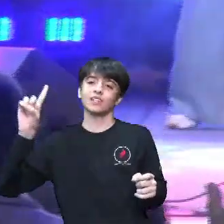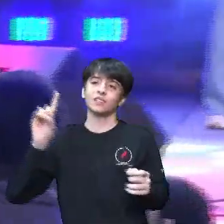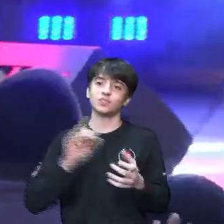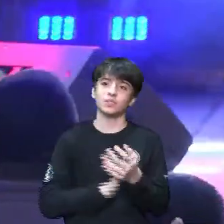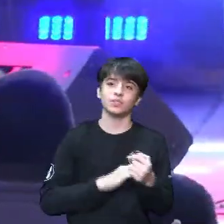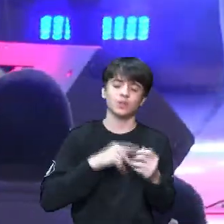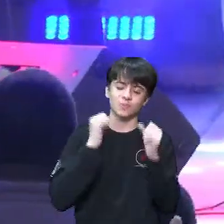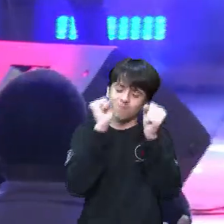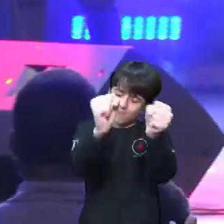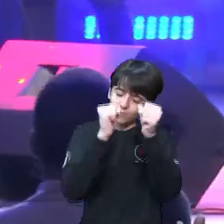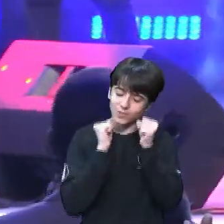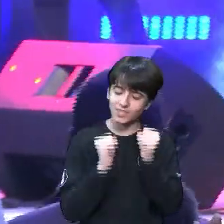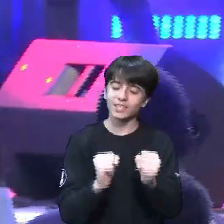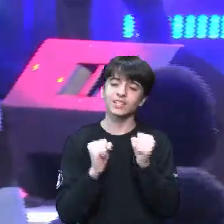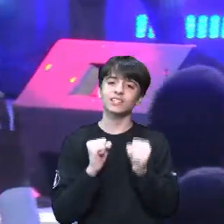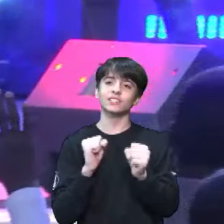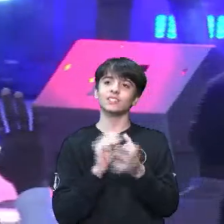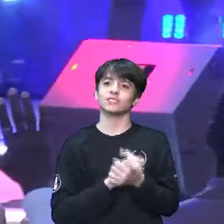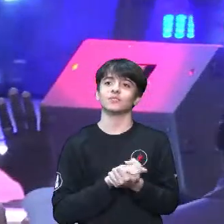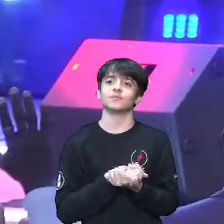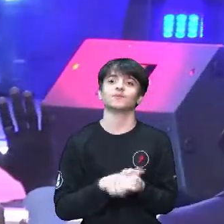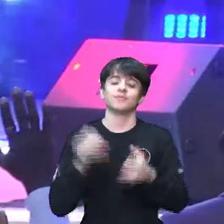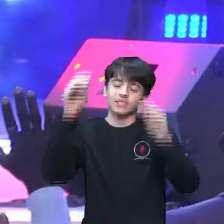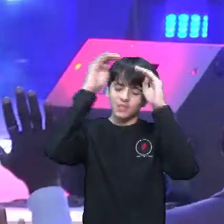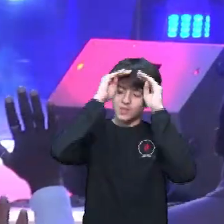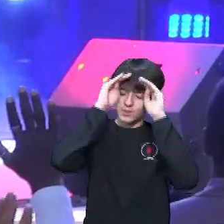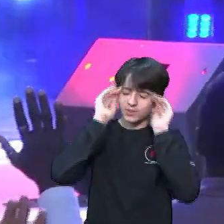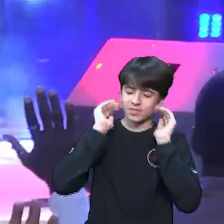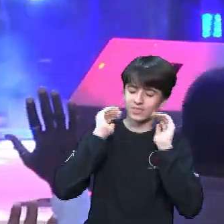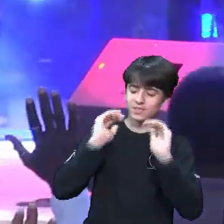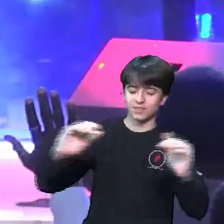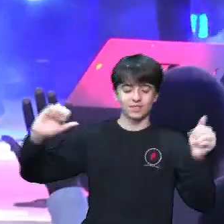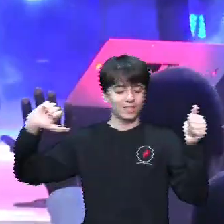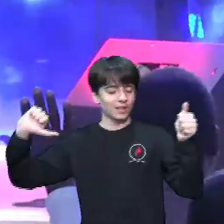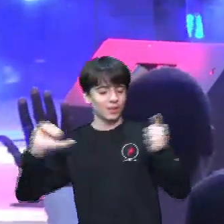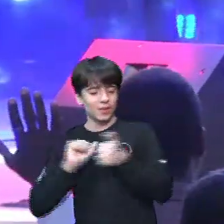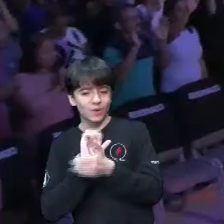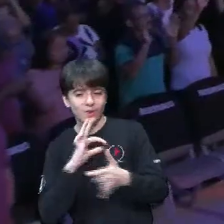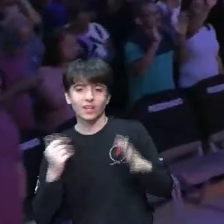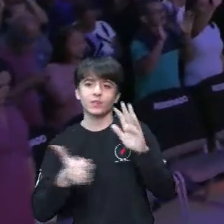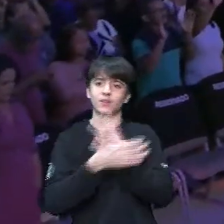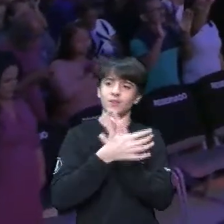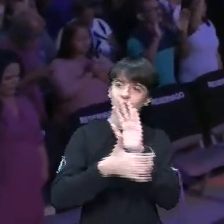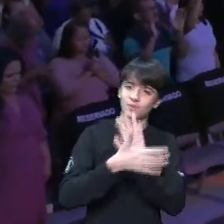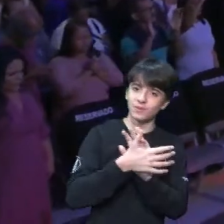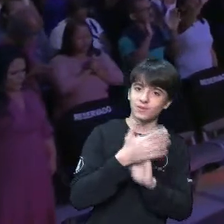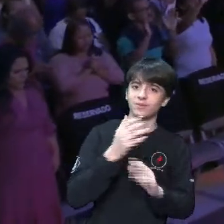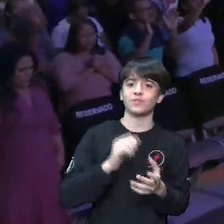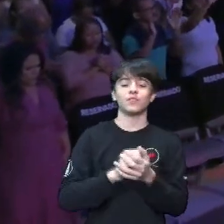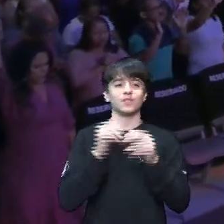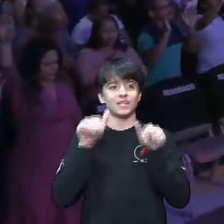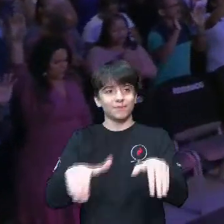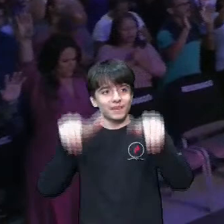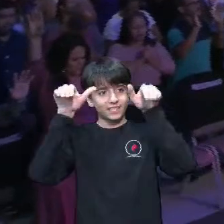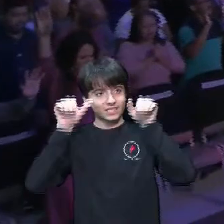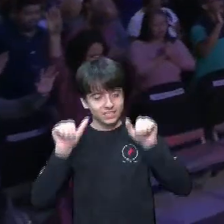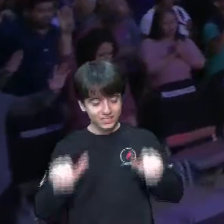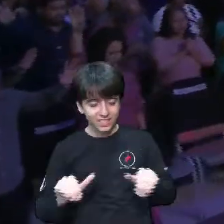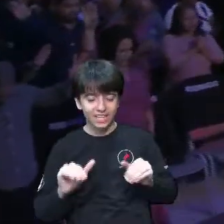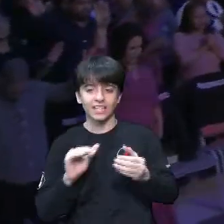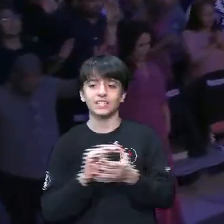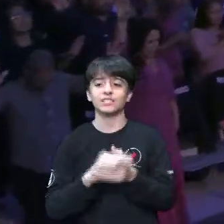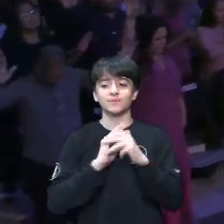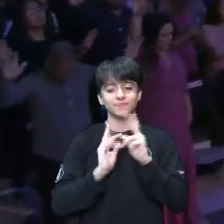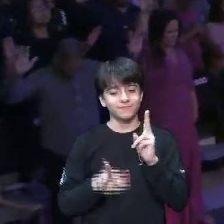o Todo-Poderoso. A ti a honra, a glória, o louvor, a majestade